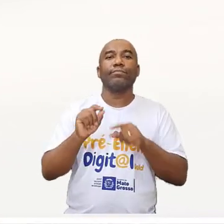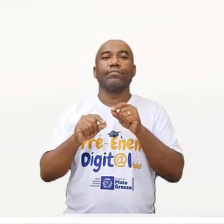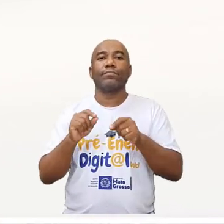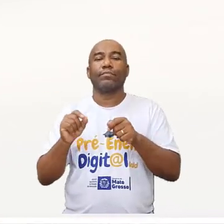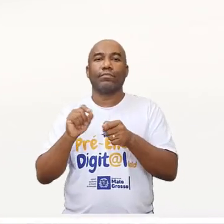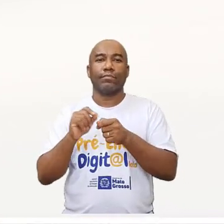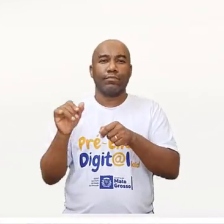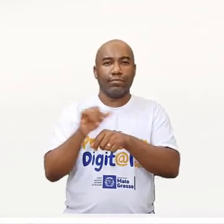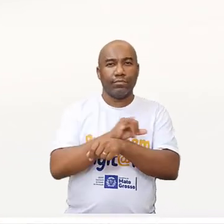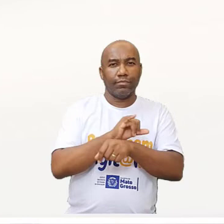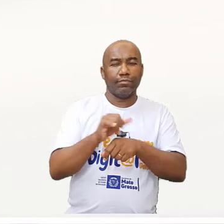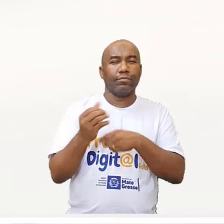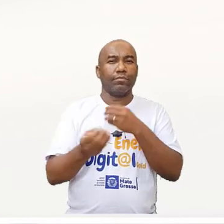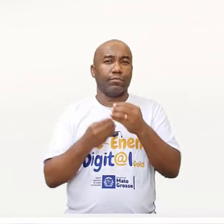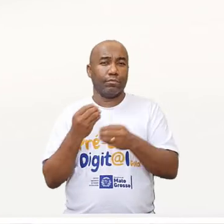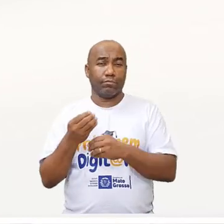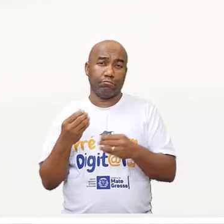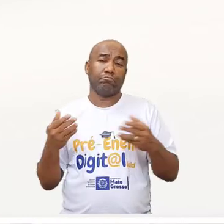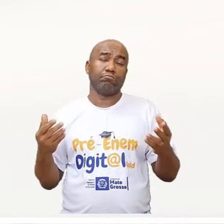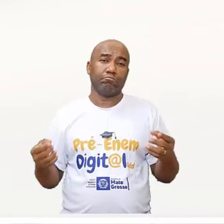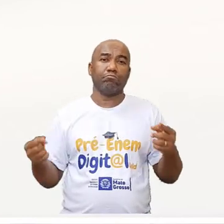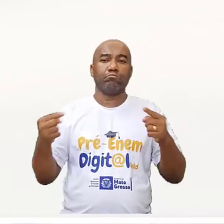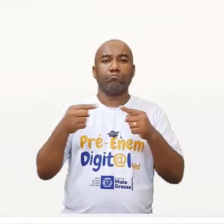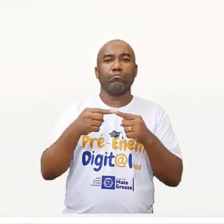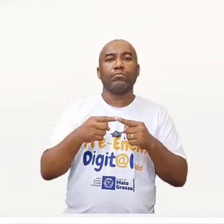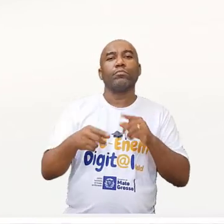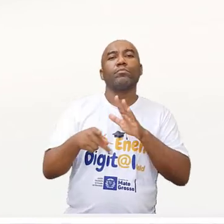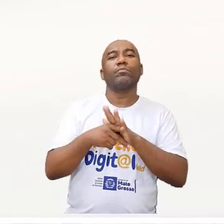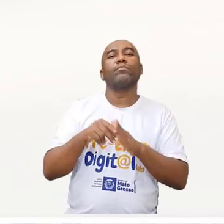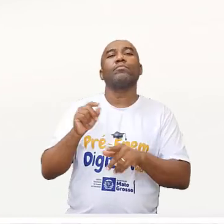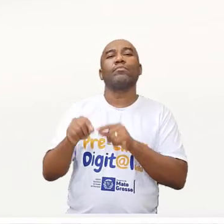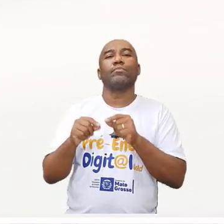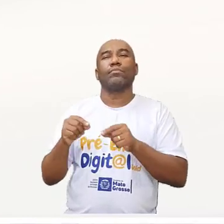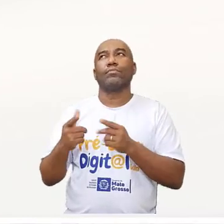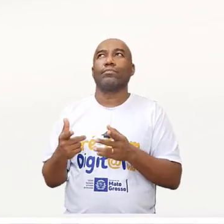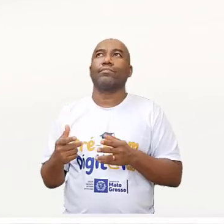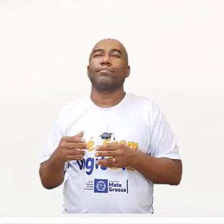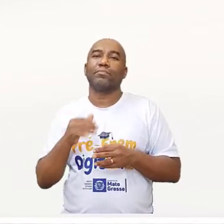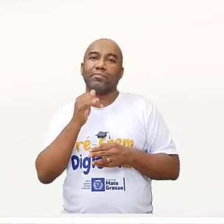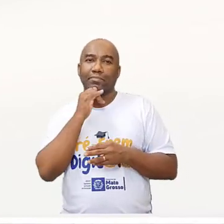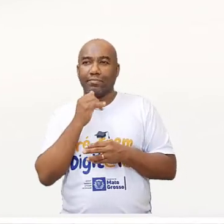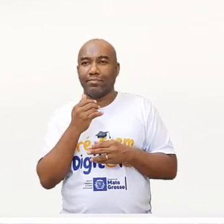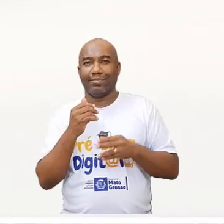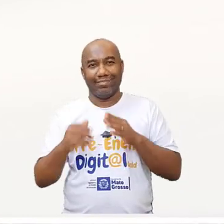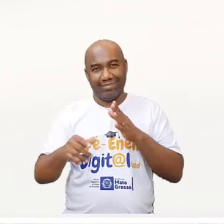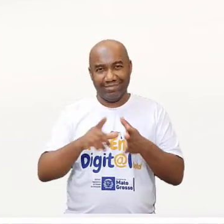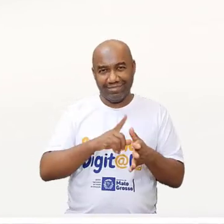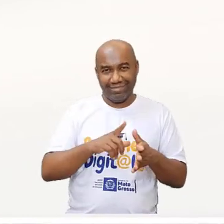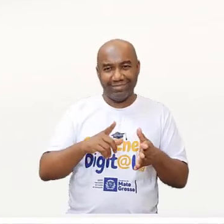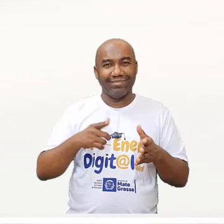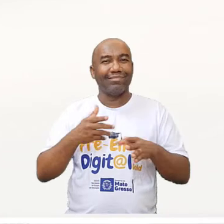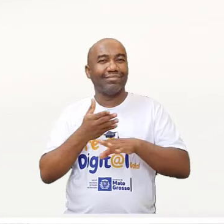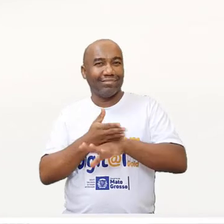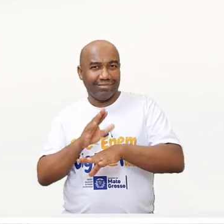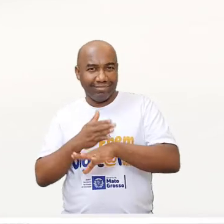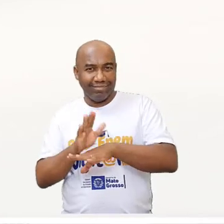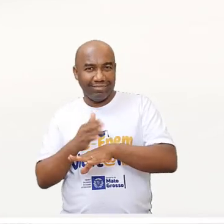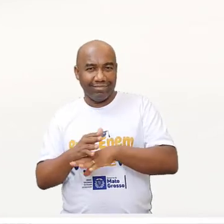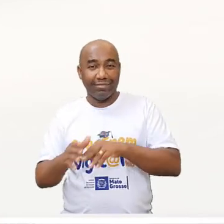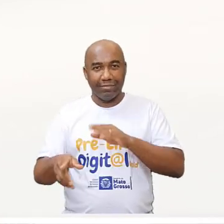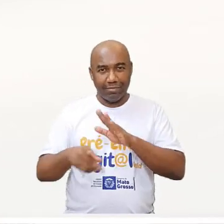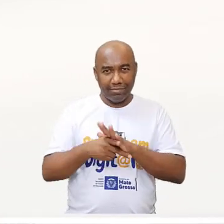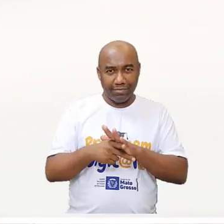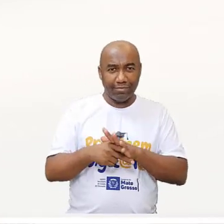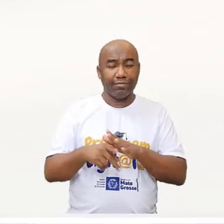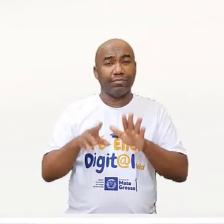varia. Pseudo é uma palavra que vai se formar com outra, né? Uma palavra